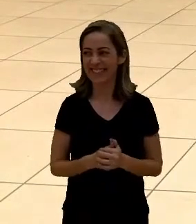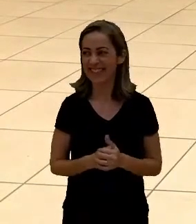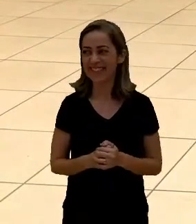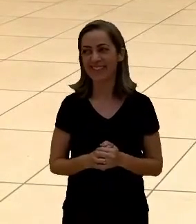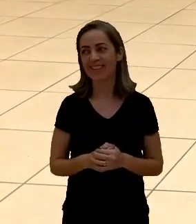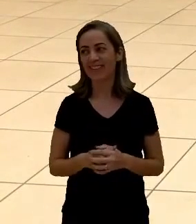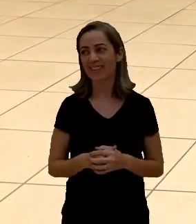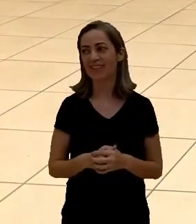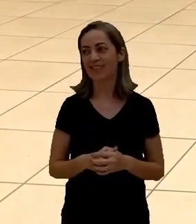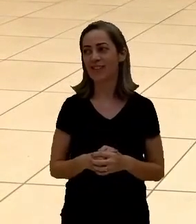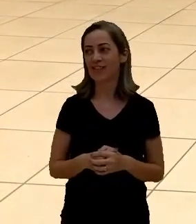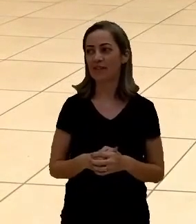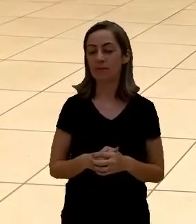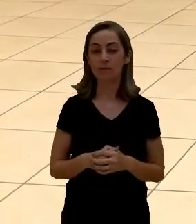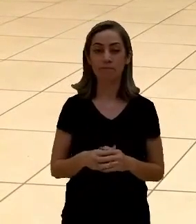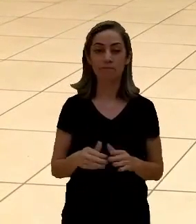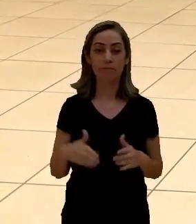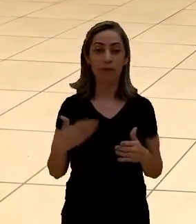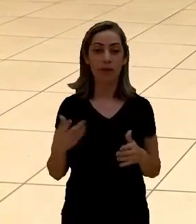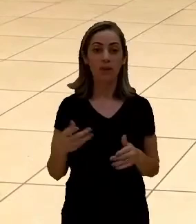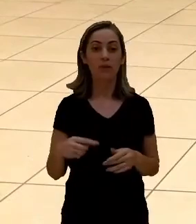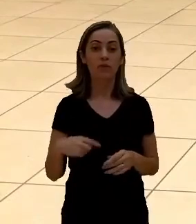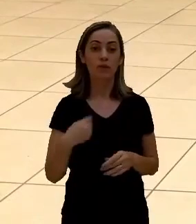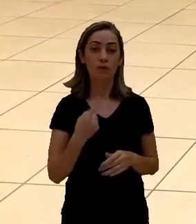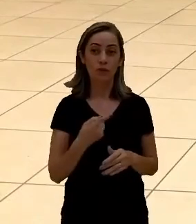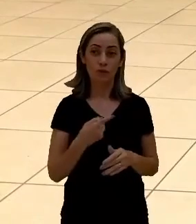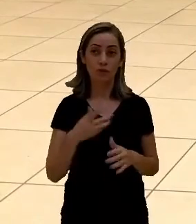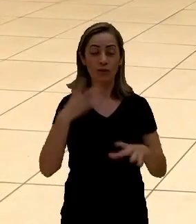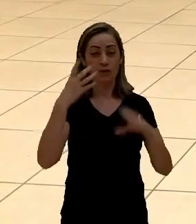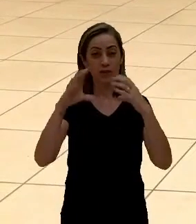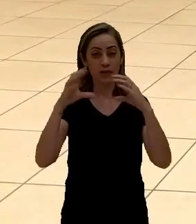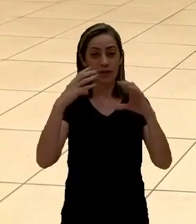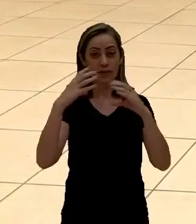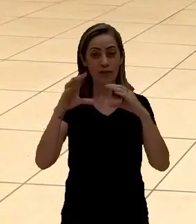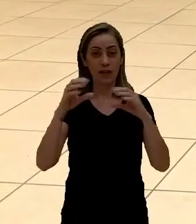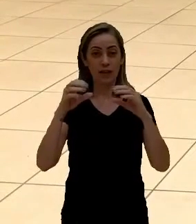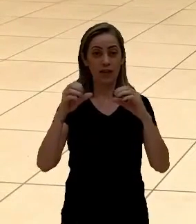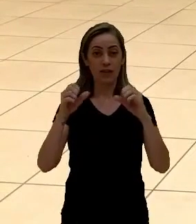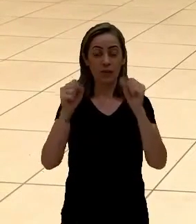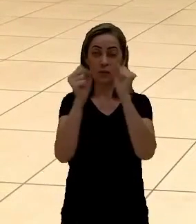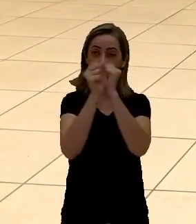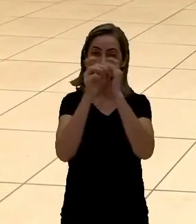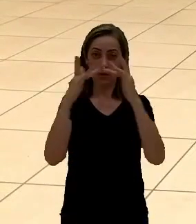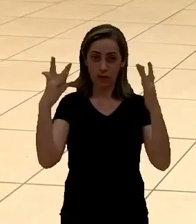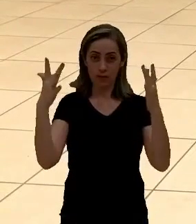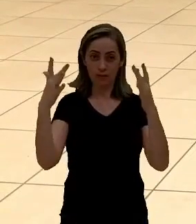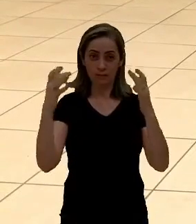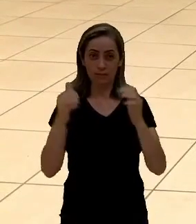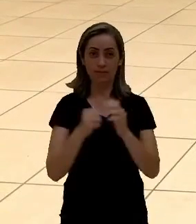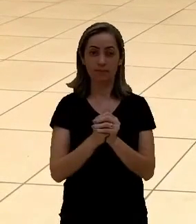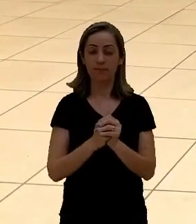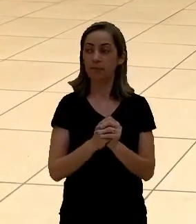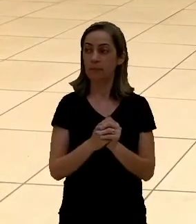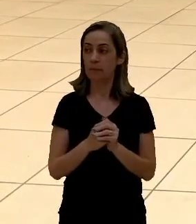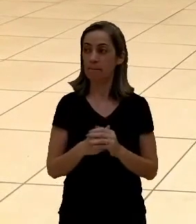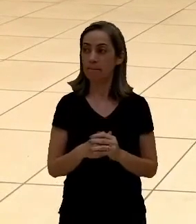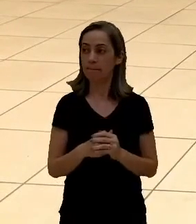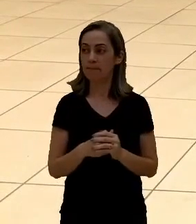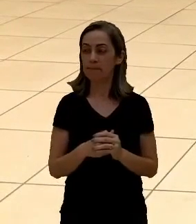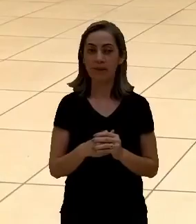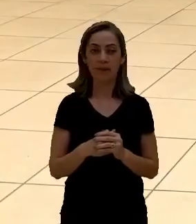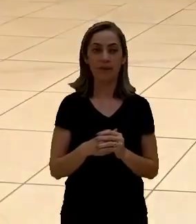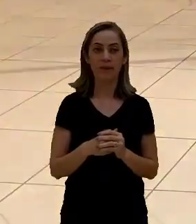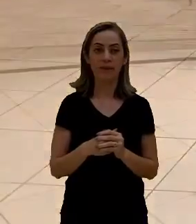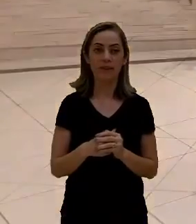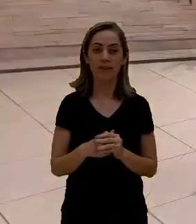ã quando a gente vai cantar o hino de louvor também conhecido como gló interromper porque a nossa coordenadora de música está